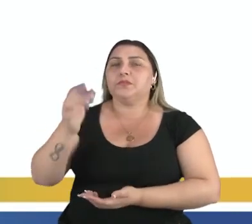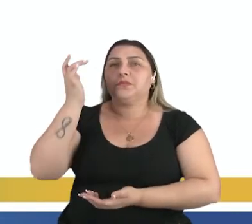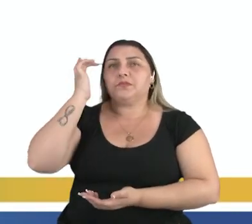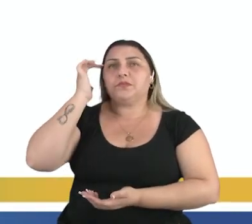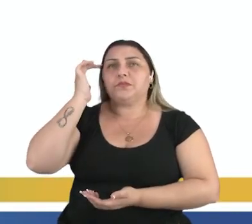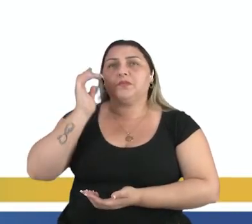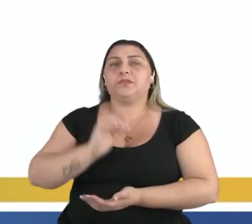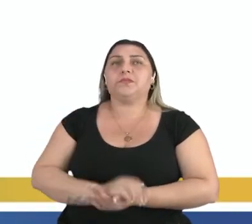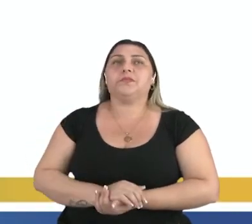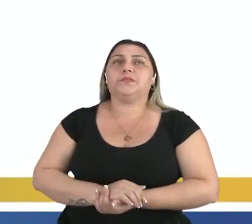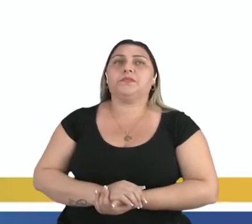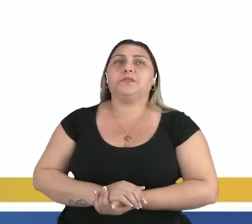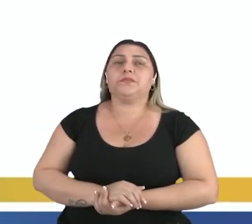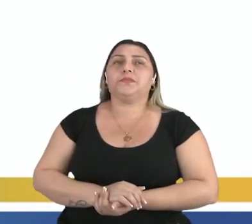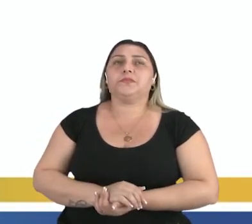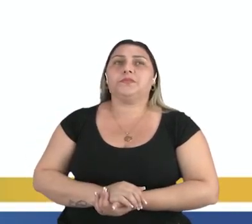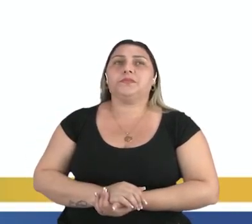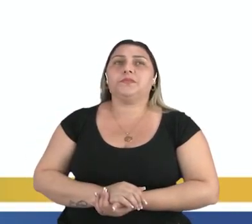acham?